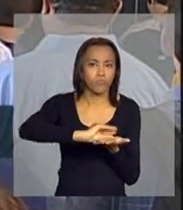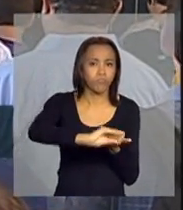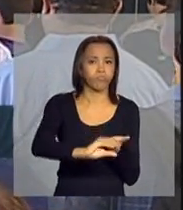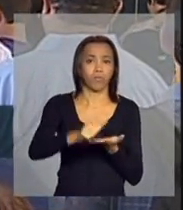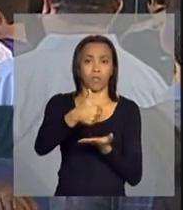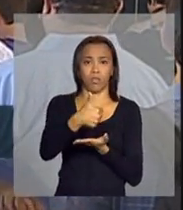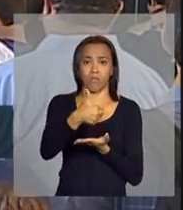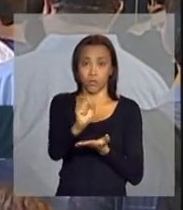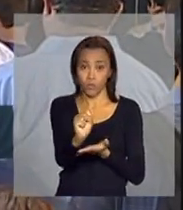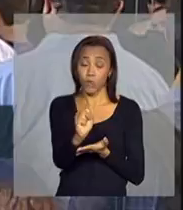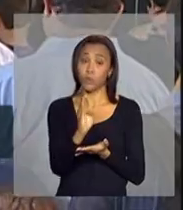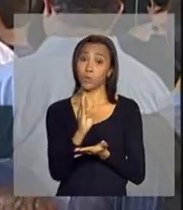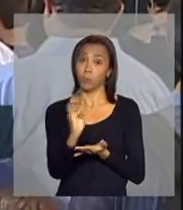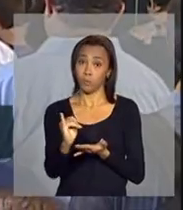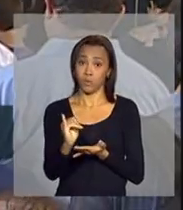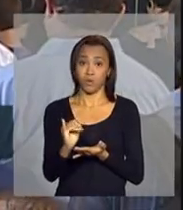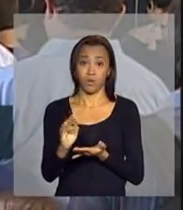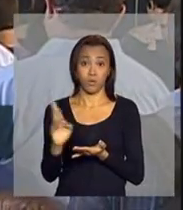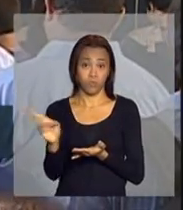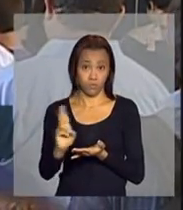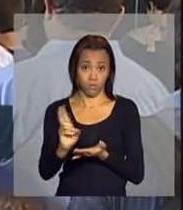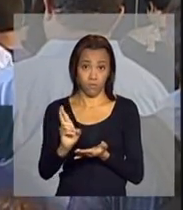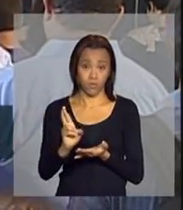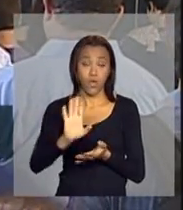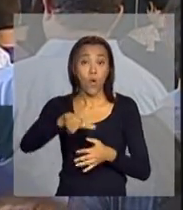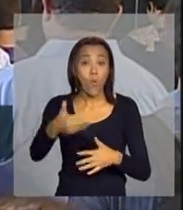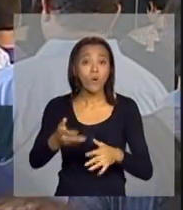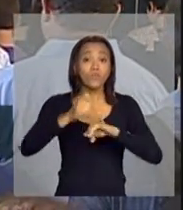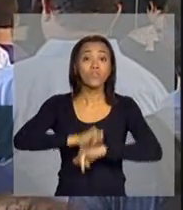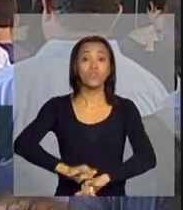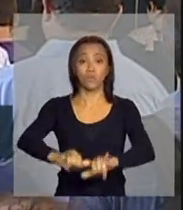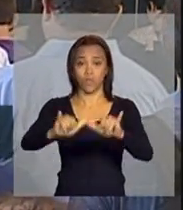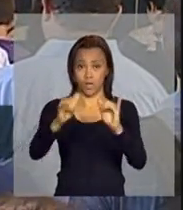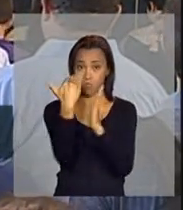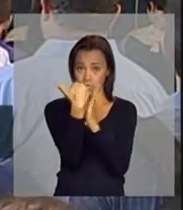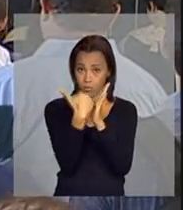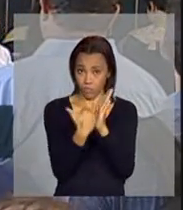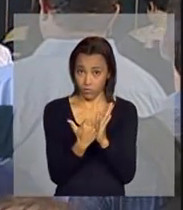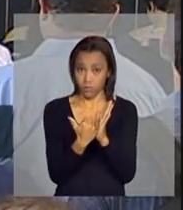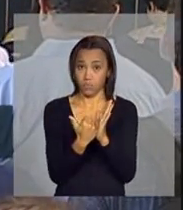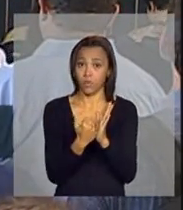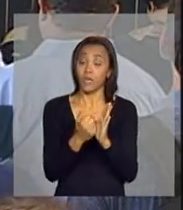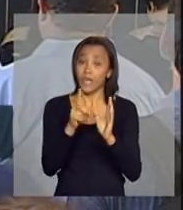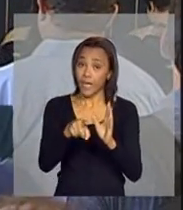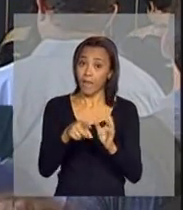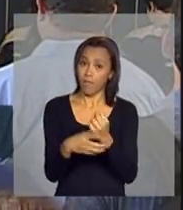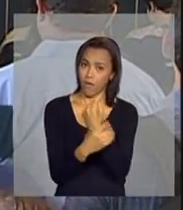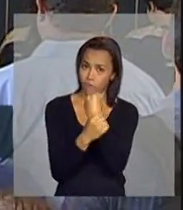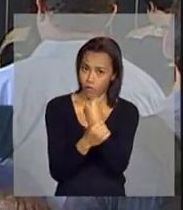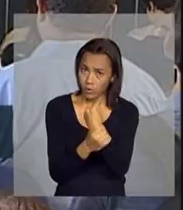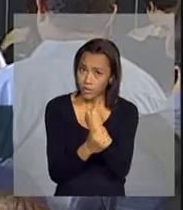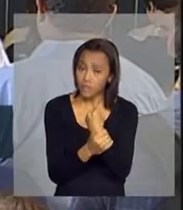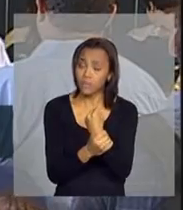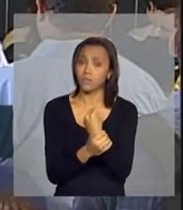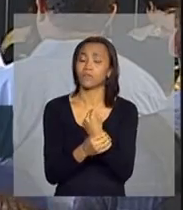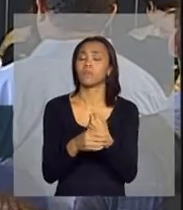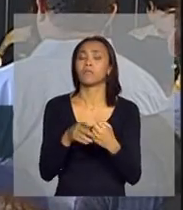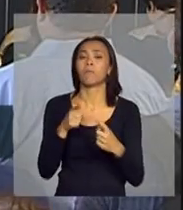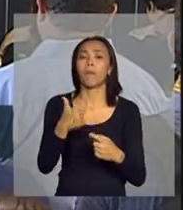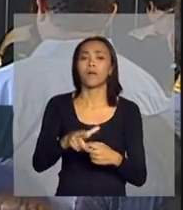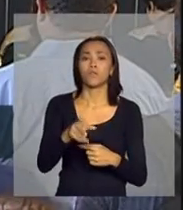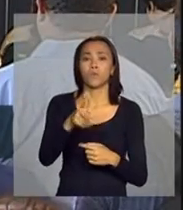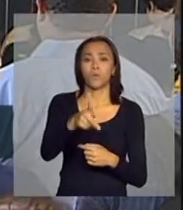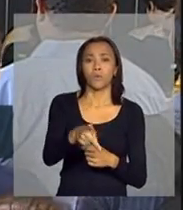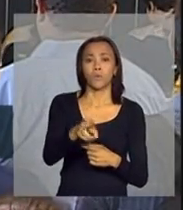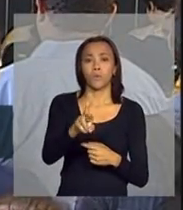bilhões. Quando lançamos o plano para a agricultura familiar, que é o fortalecimento do PRONAF, mas